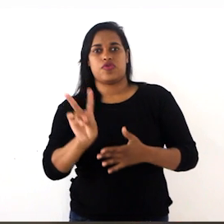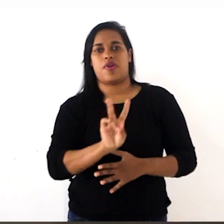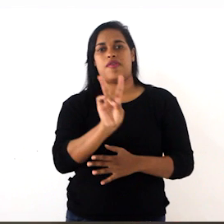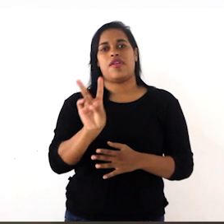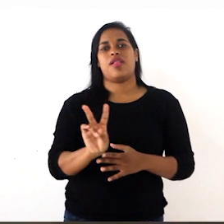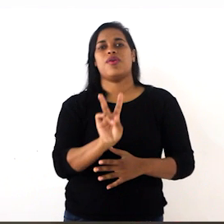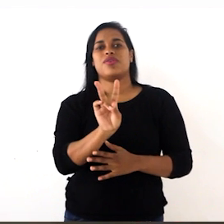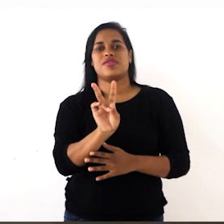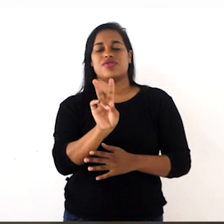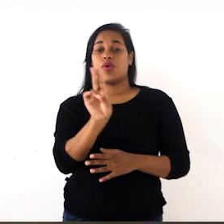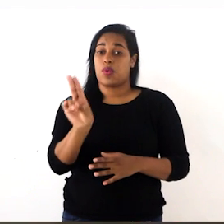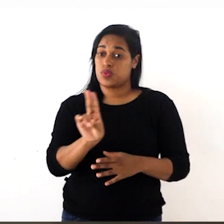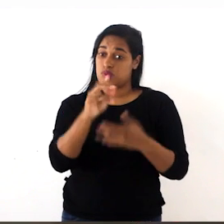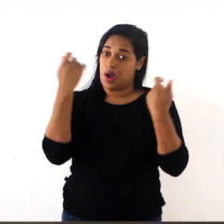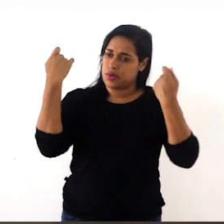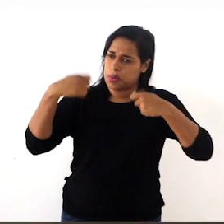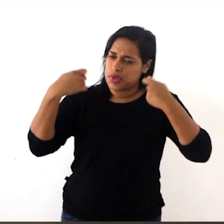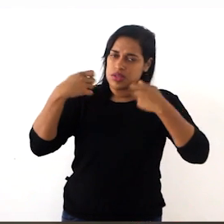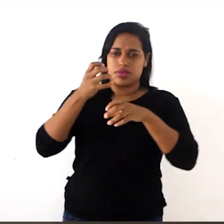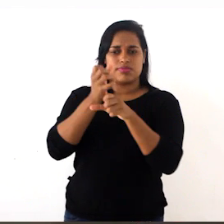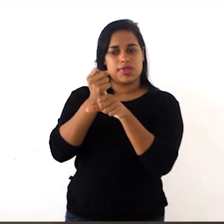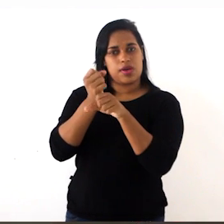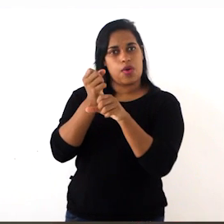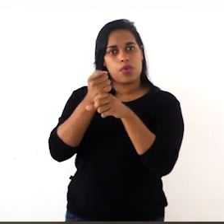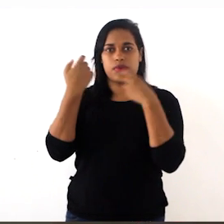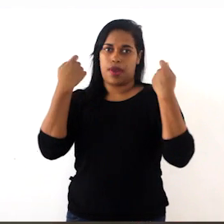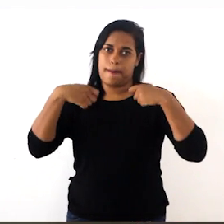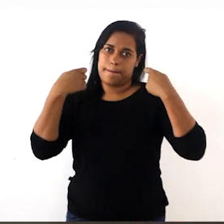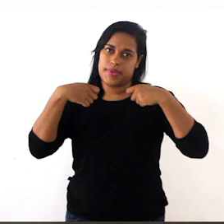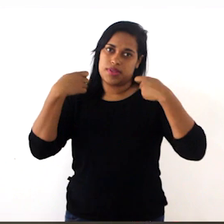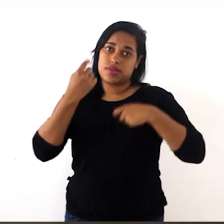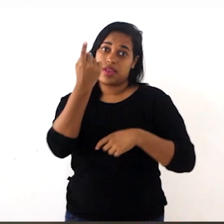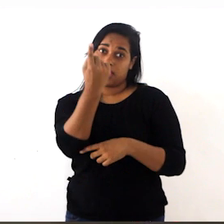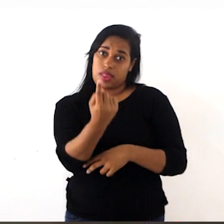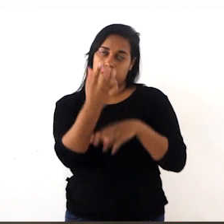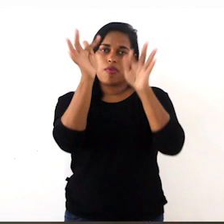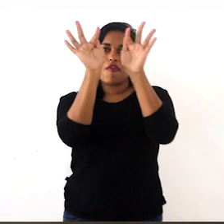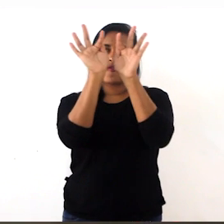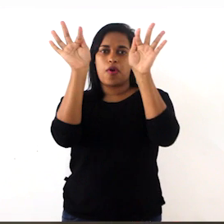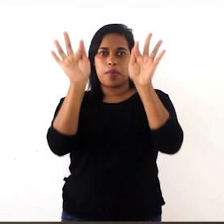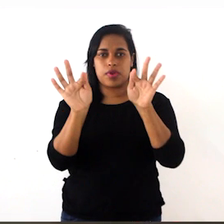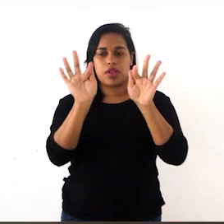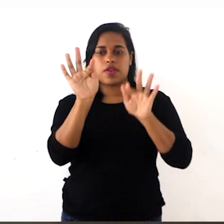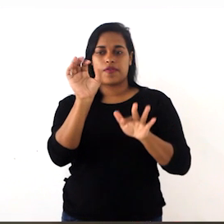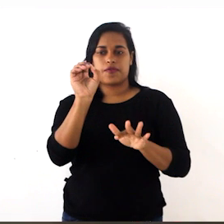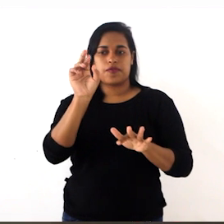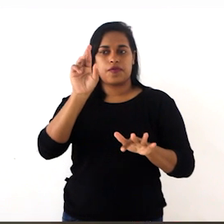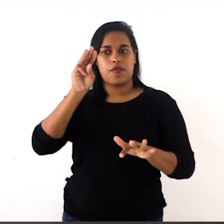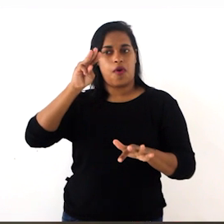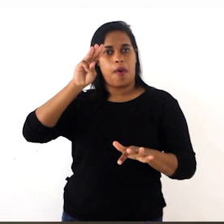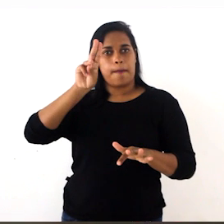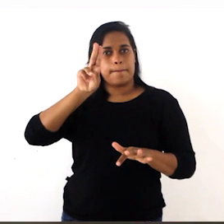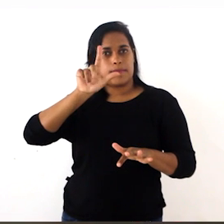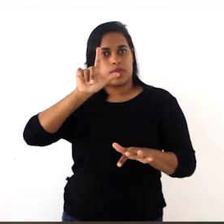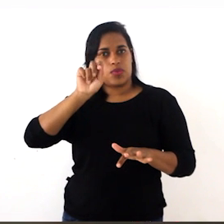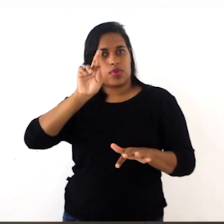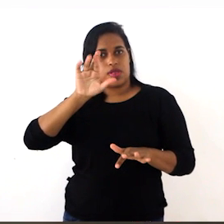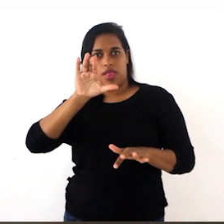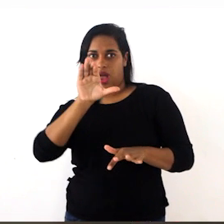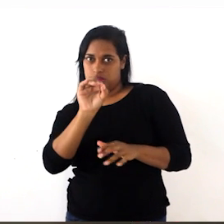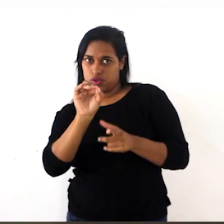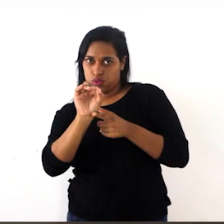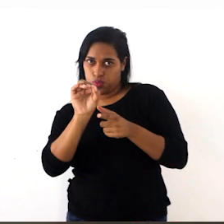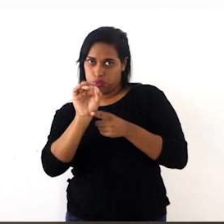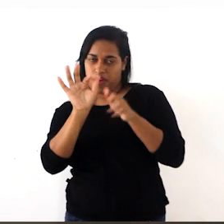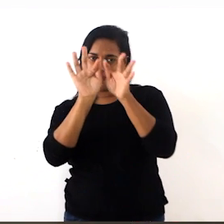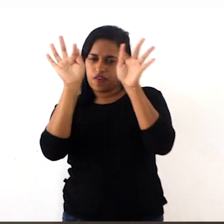para ele poder calcular. Para isso a gente vai precisar de um formulário. O formulário ele vai ser escrito em HTML.